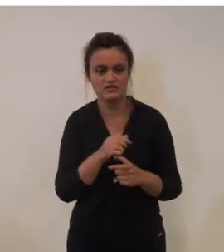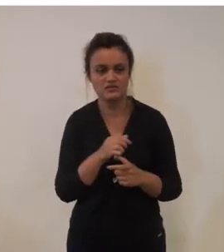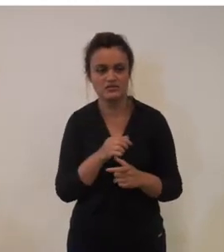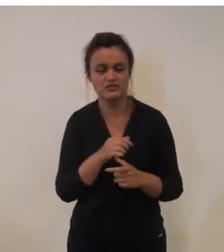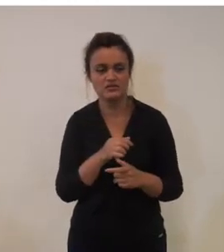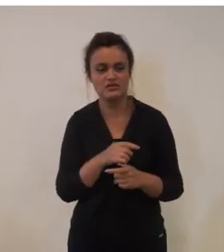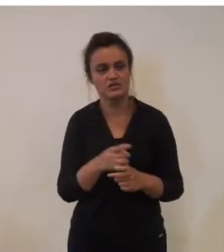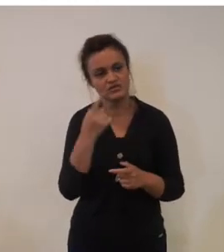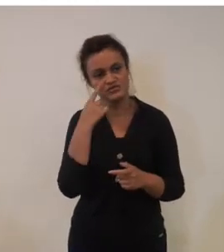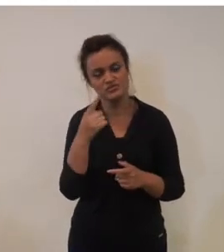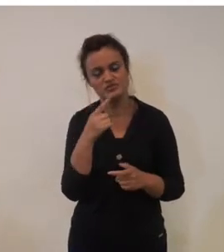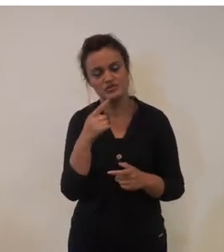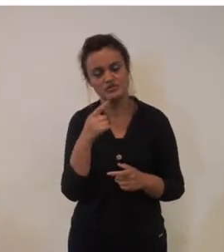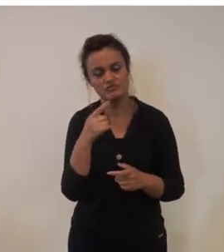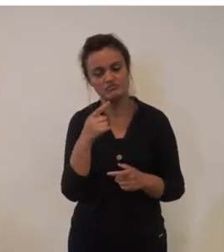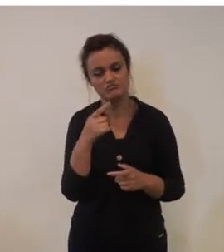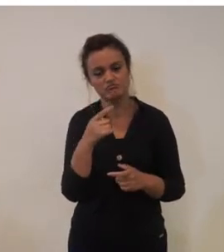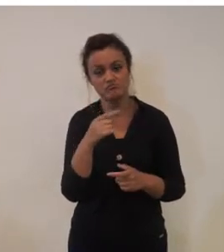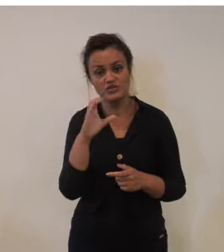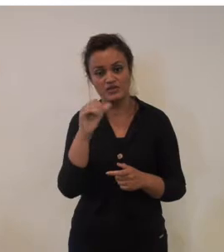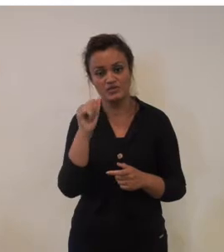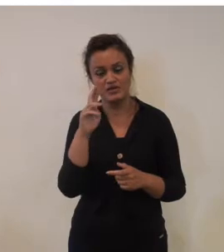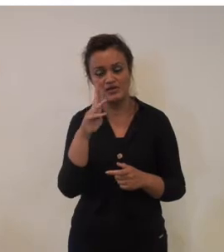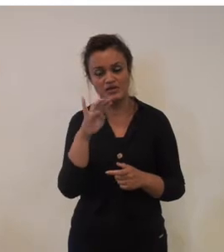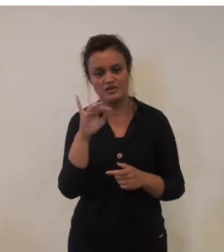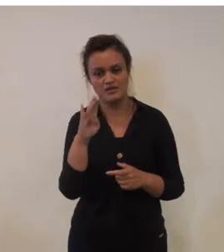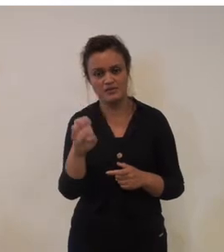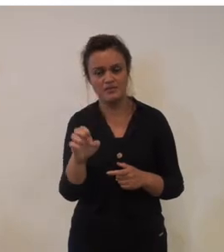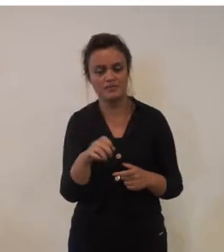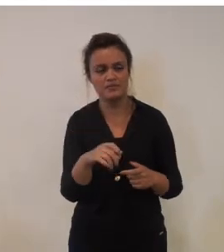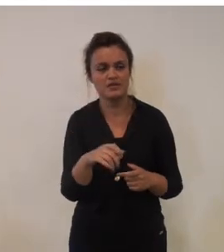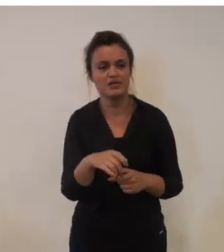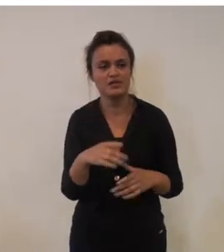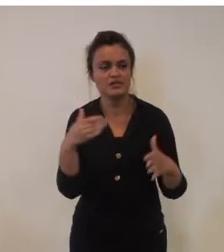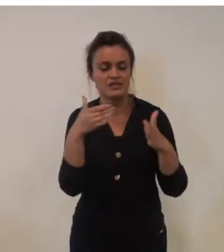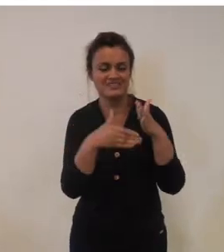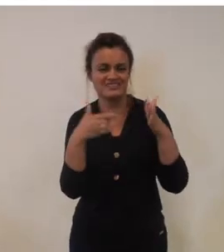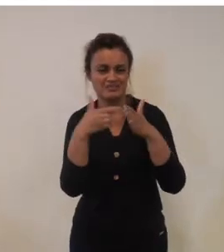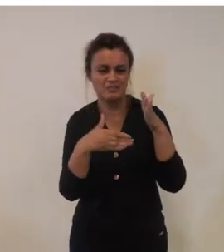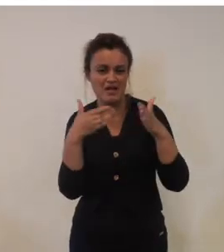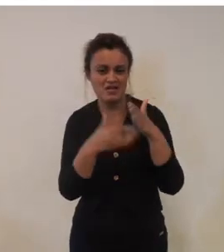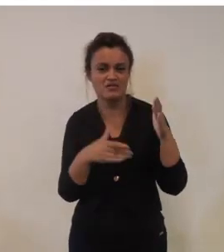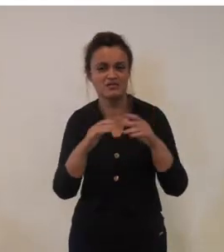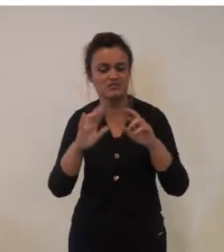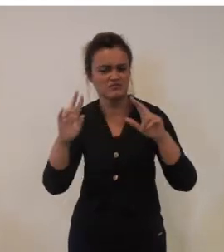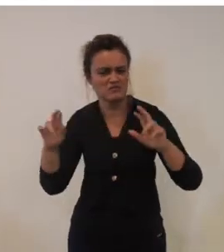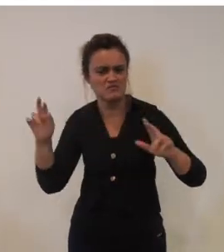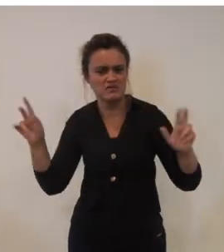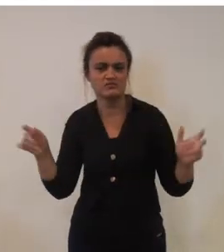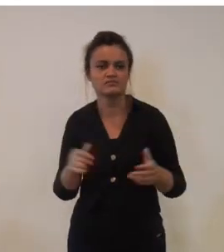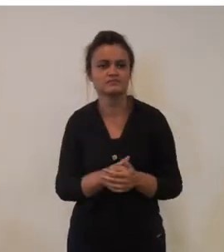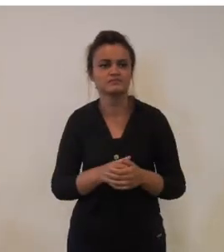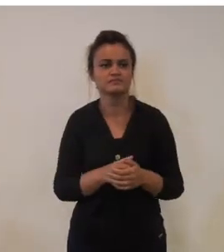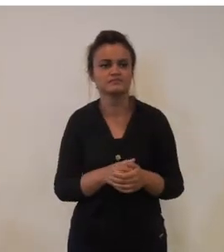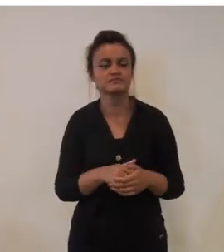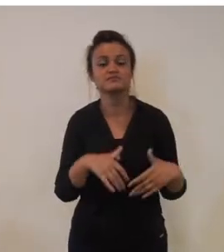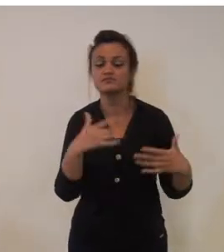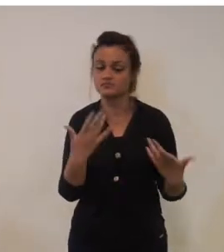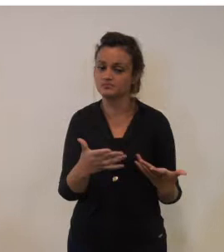ver que no Caribe temos um peso muito grande de barreiras não tarifárias, de várias regulações e tudo. Então,